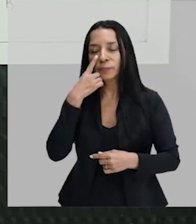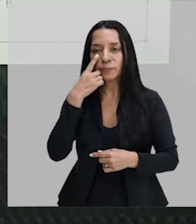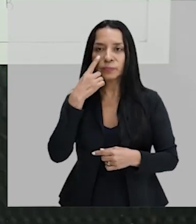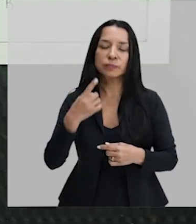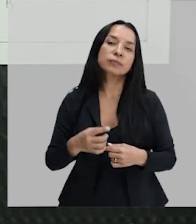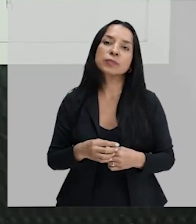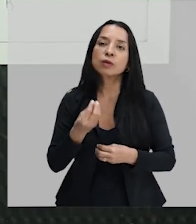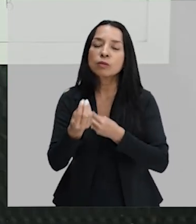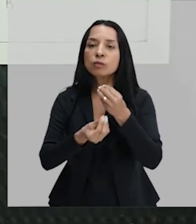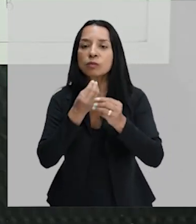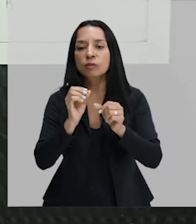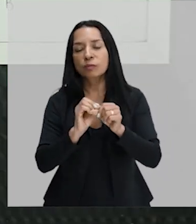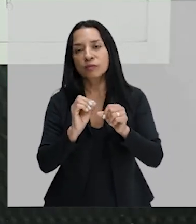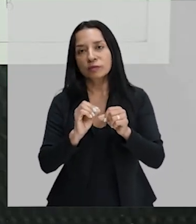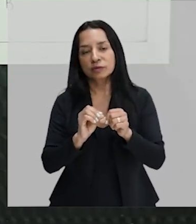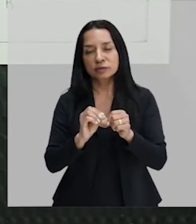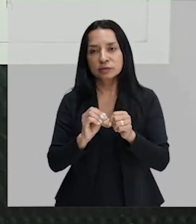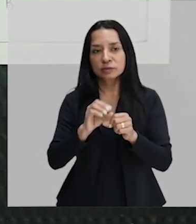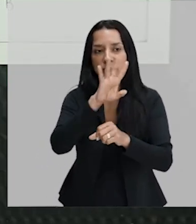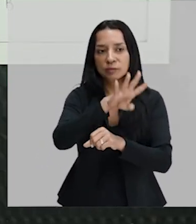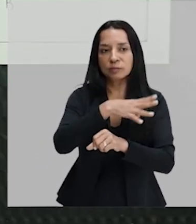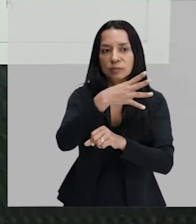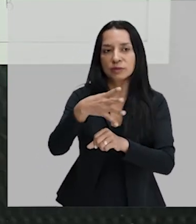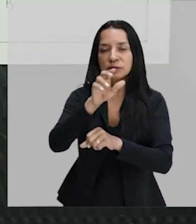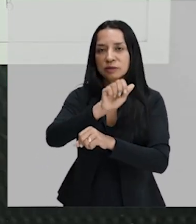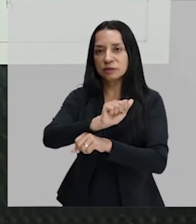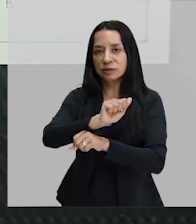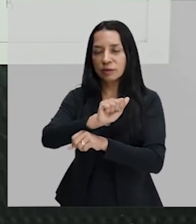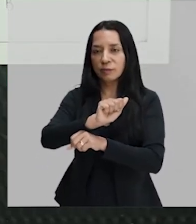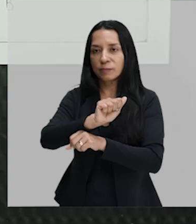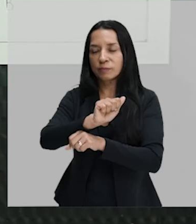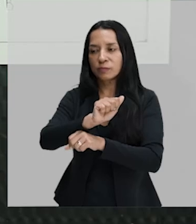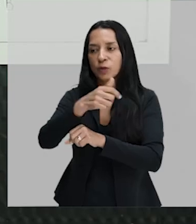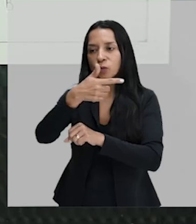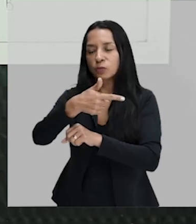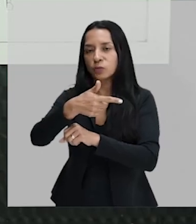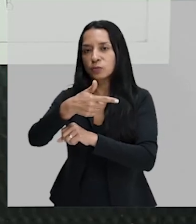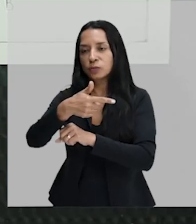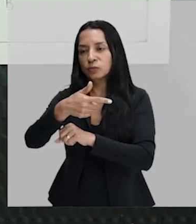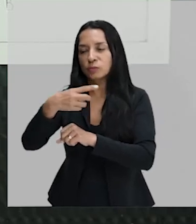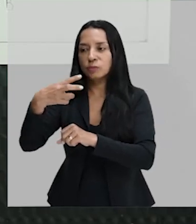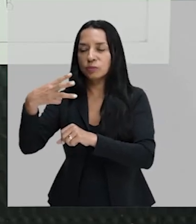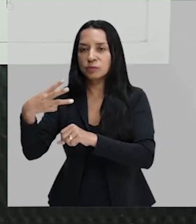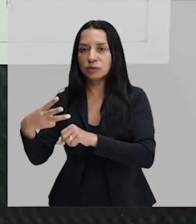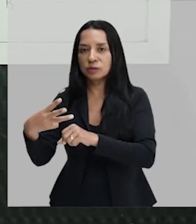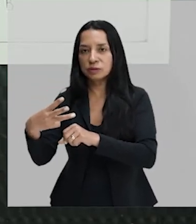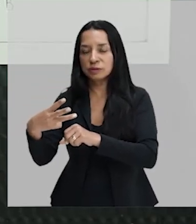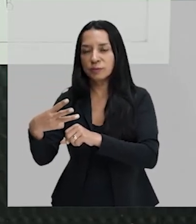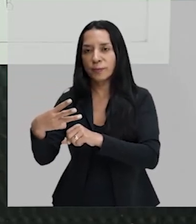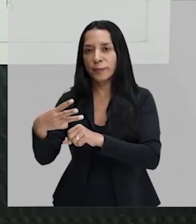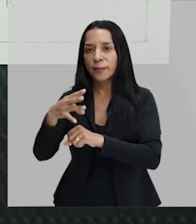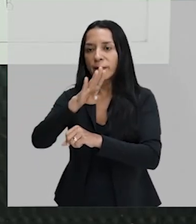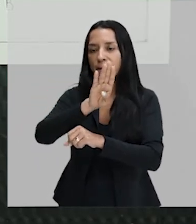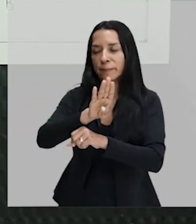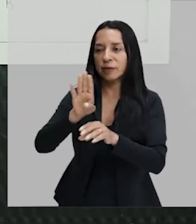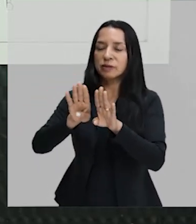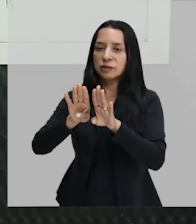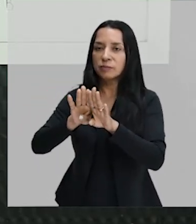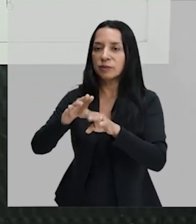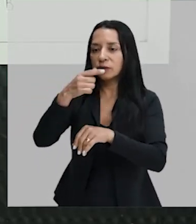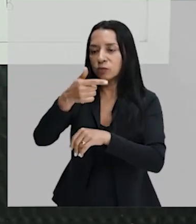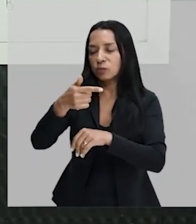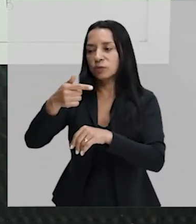que eu faço isso? Ó, tem aqui a matriz A, que é uma matriz 2 por 3. Matriz B, também matriz 2 por 3.